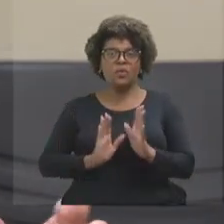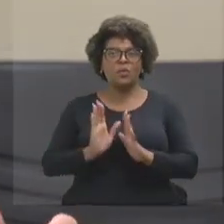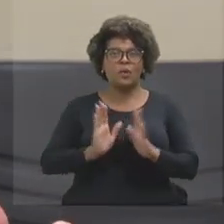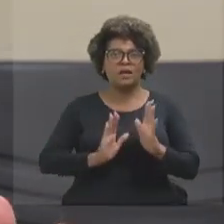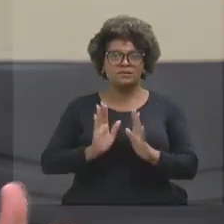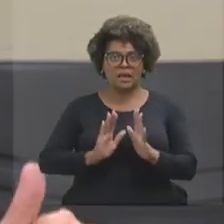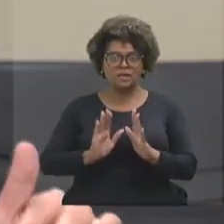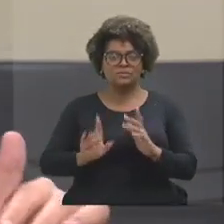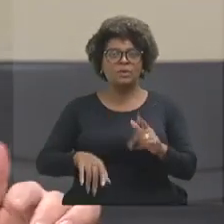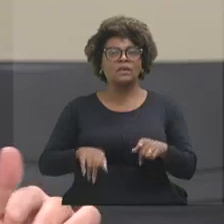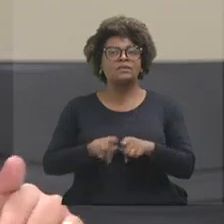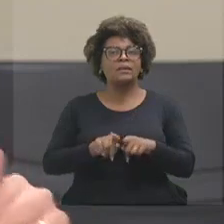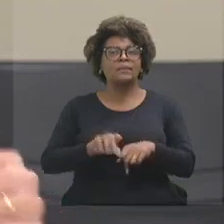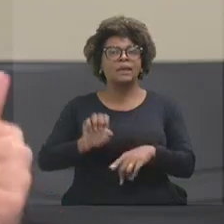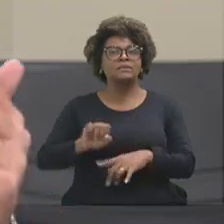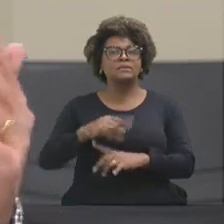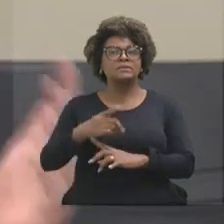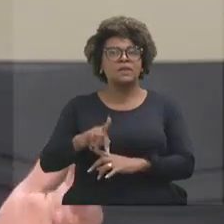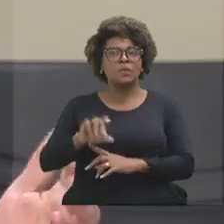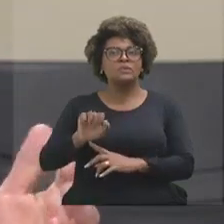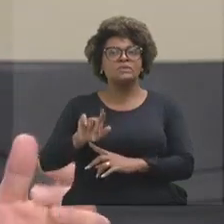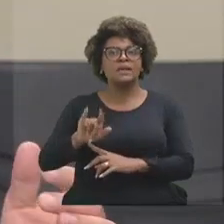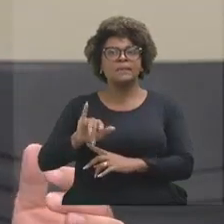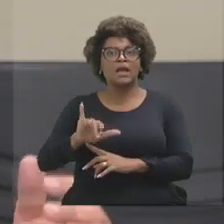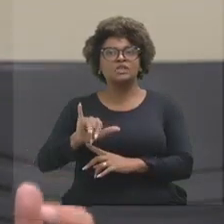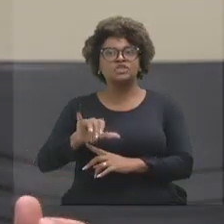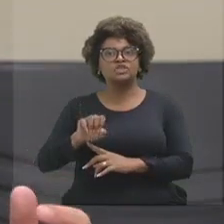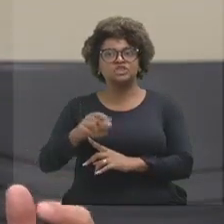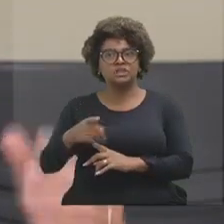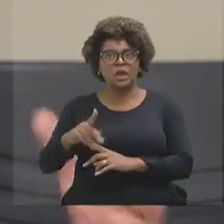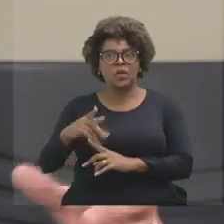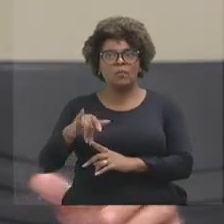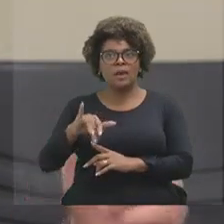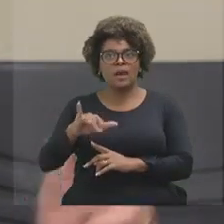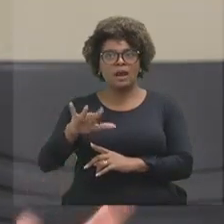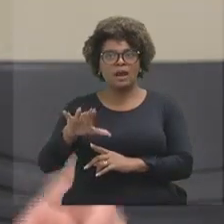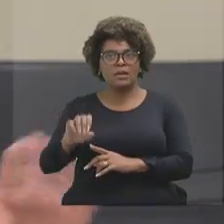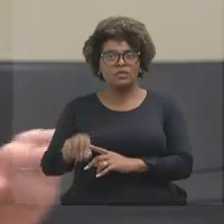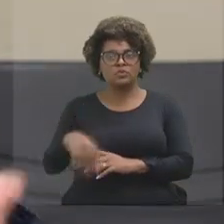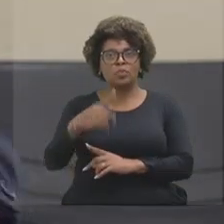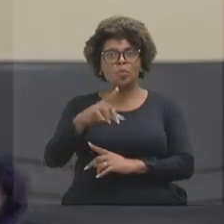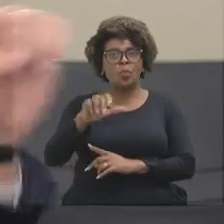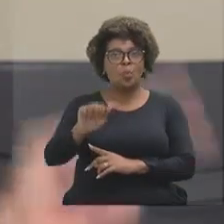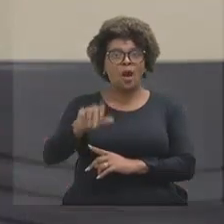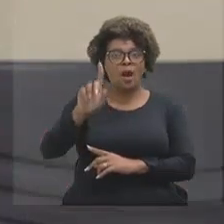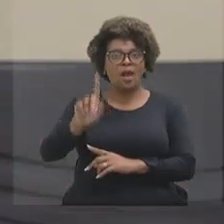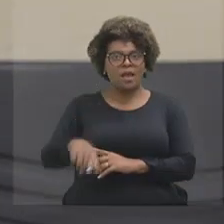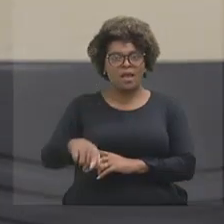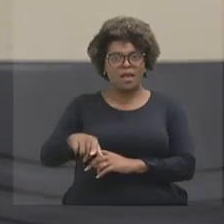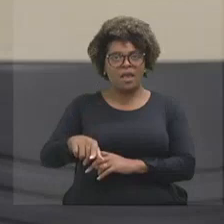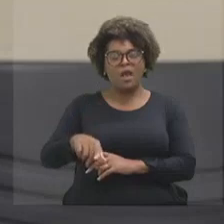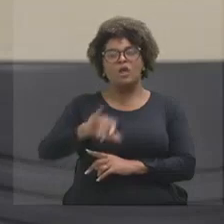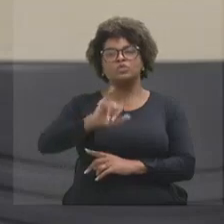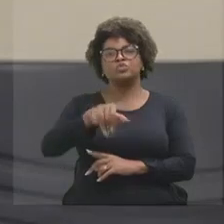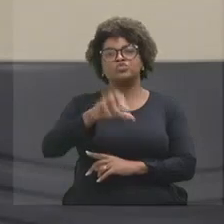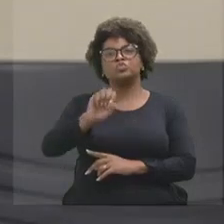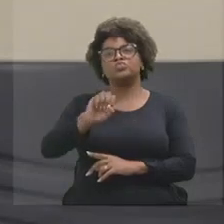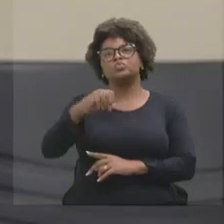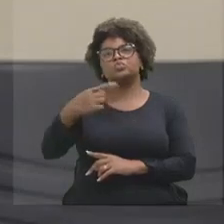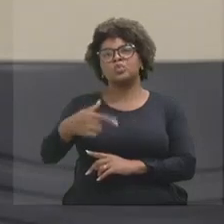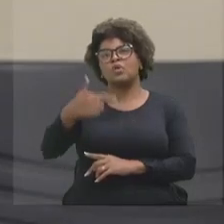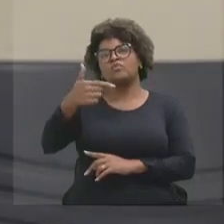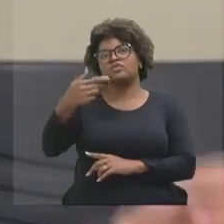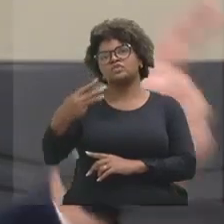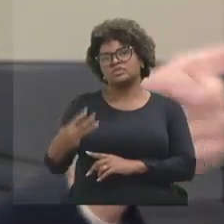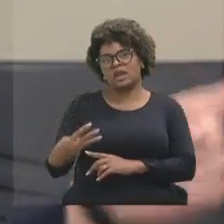para ele virar é hospital e nível 1b um a é o João 23 1b um B consegue atender toda a o